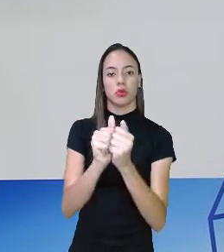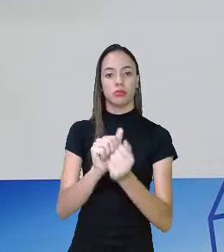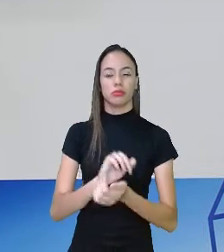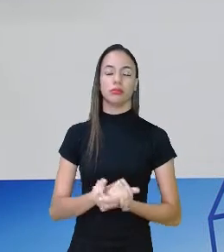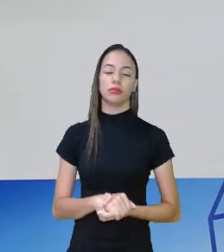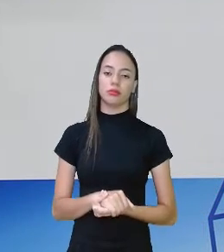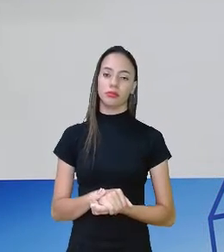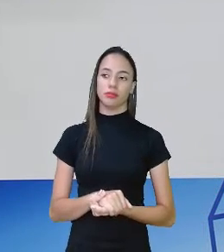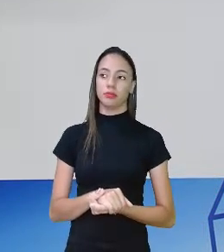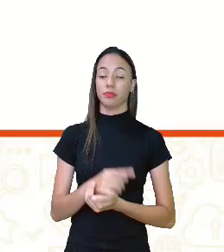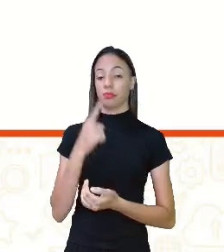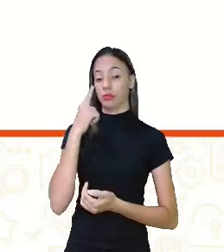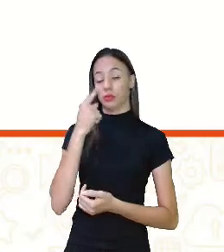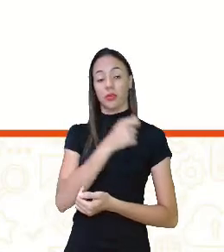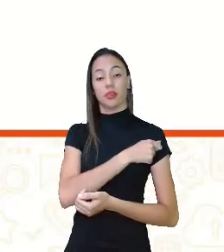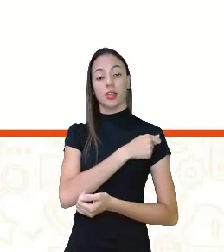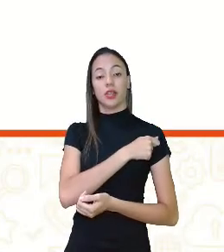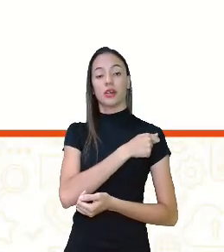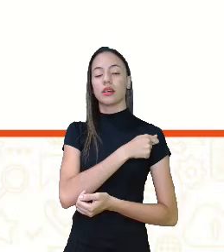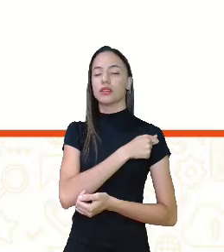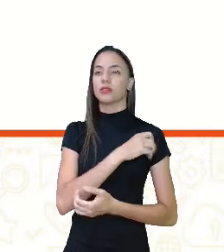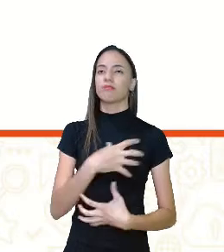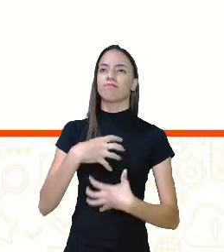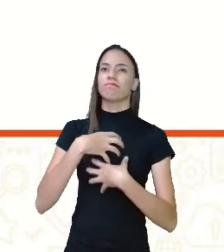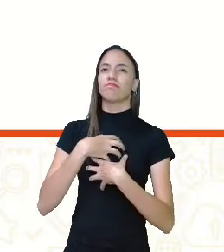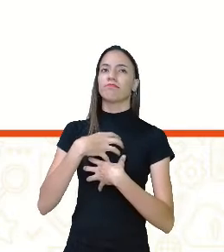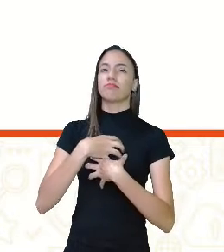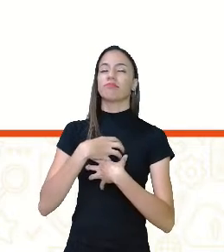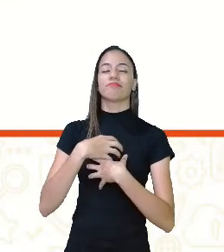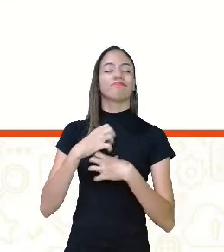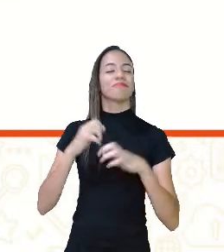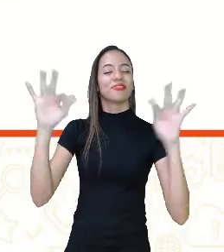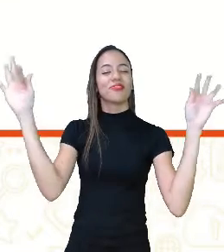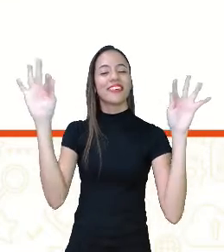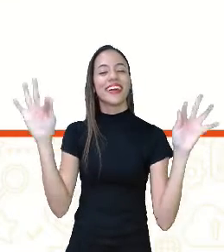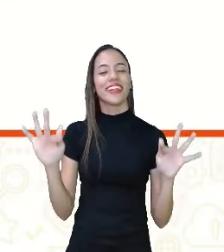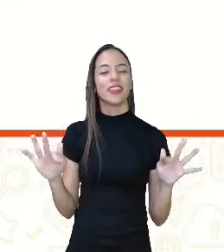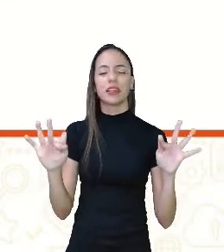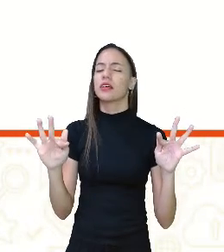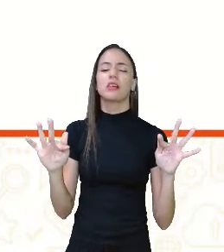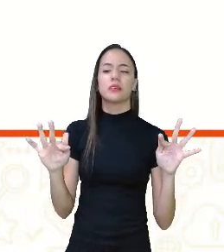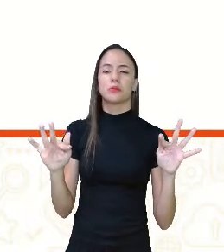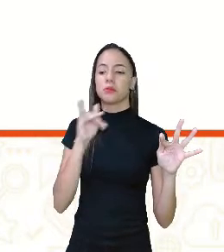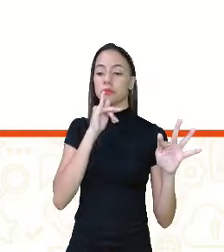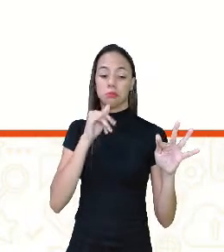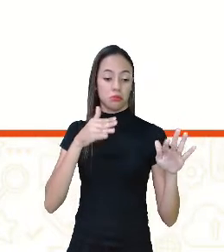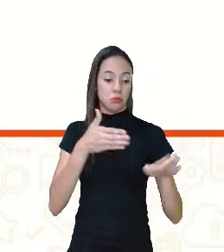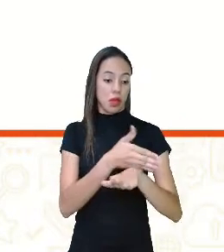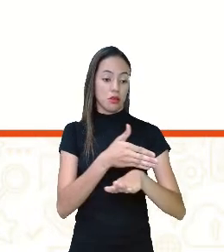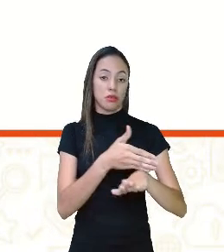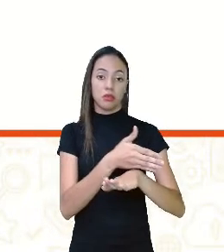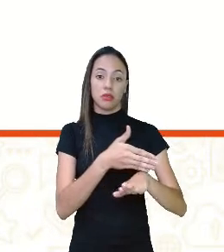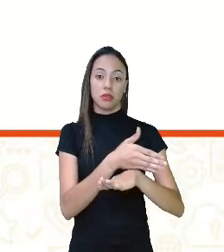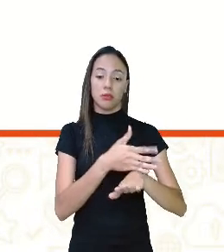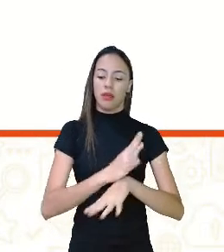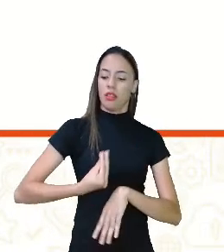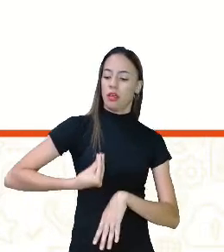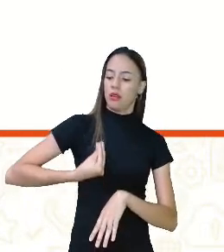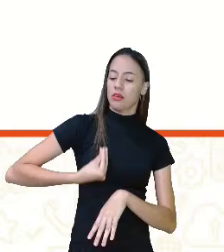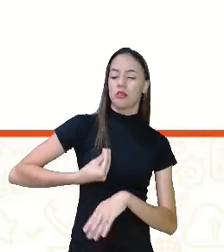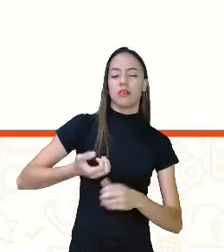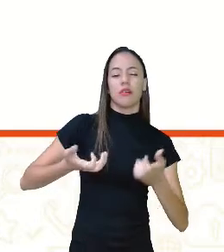Então, esses estudantes, eles se sentem felizes por poderem participar da vida,